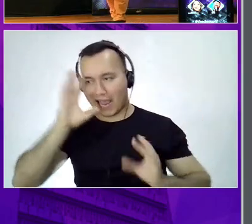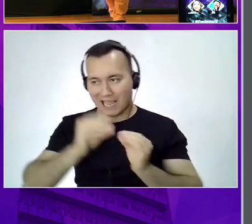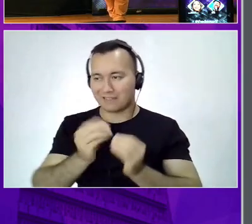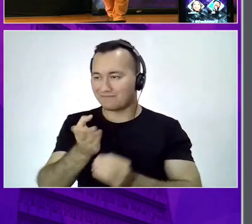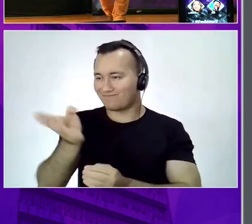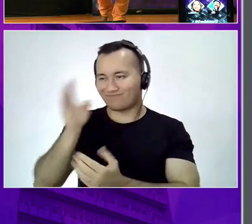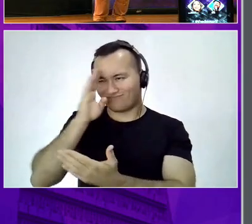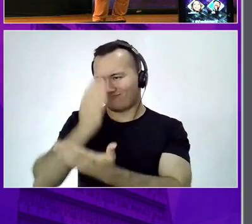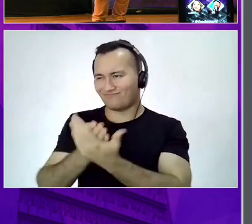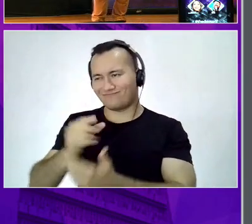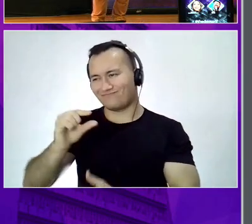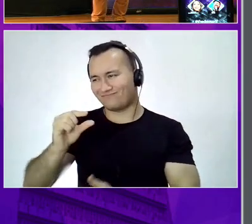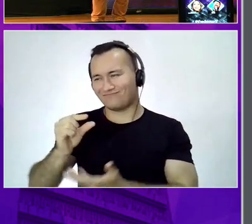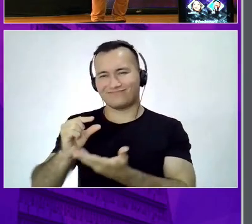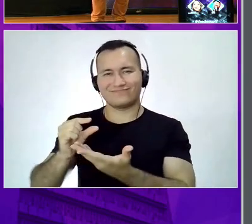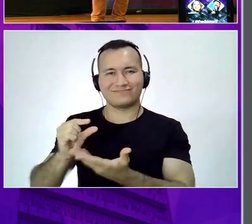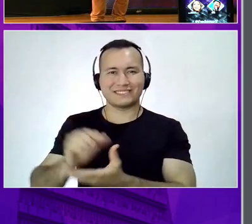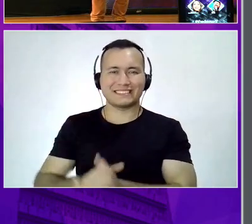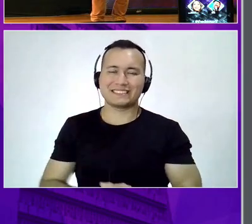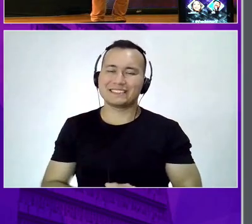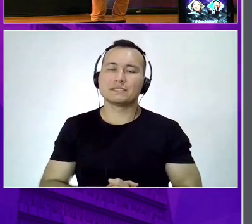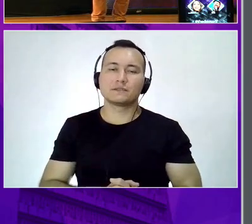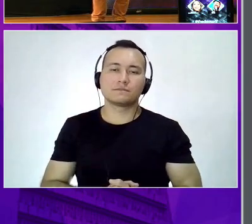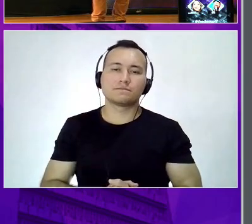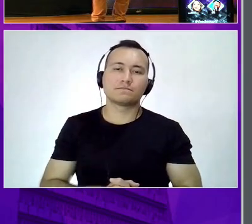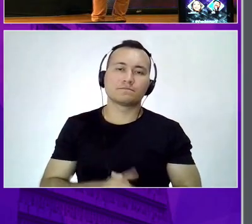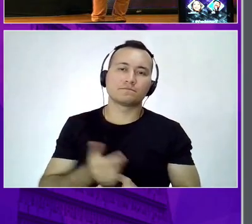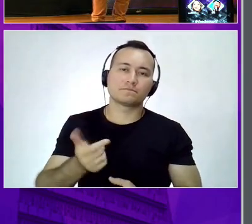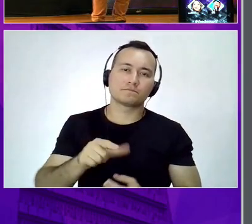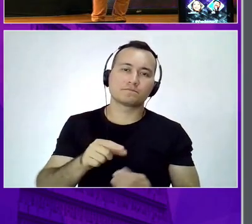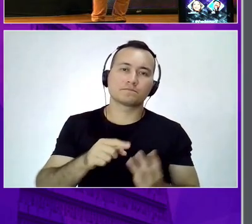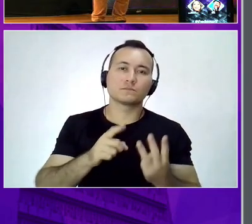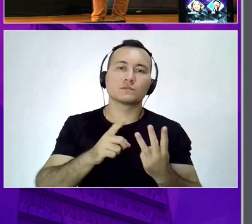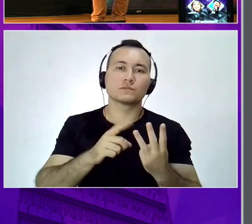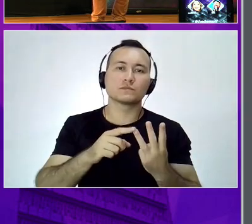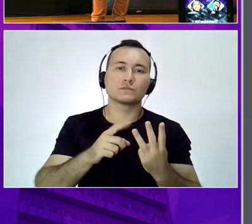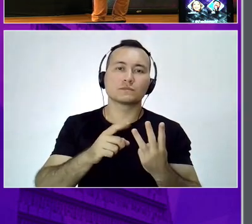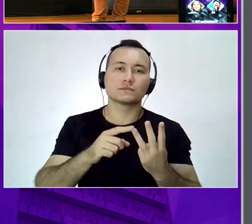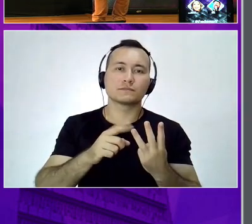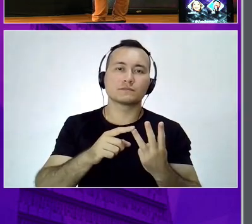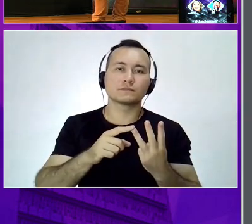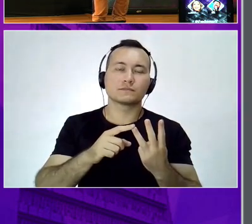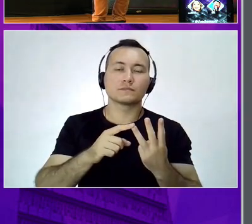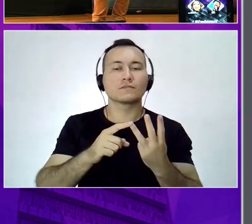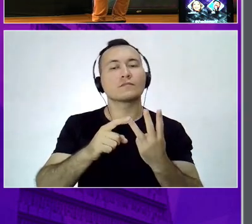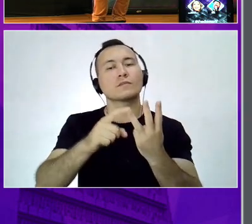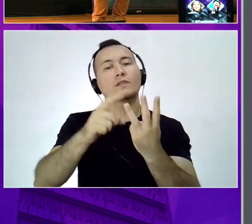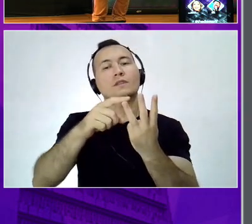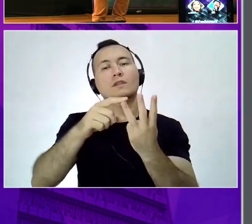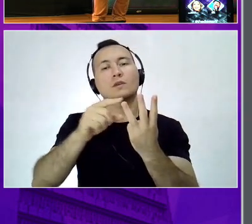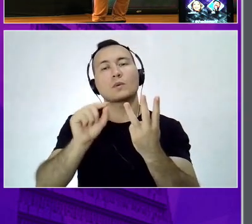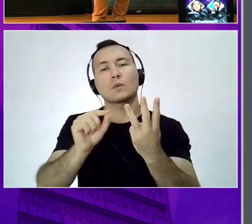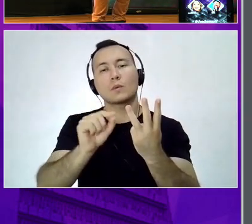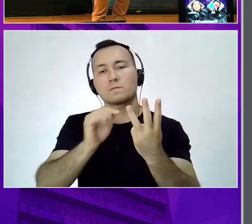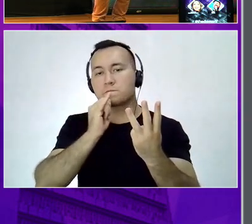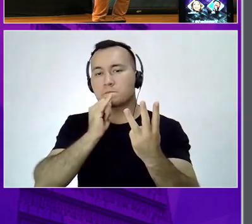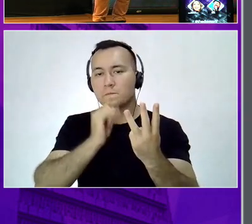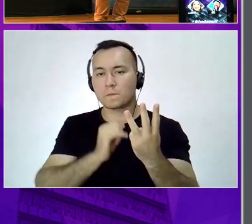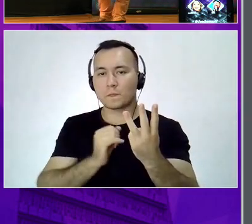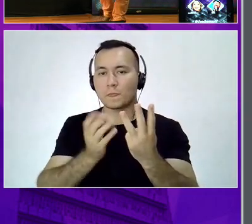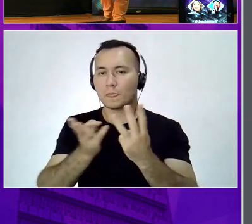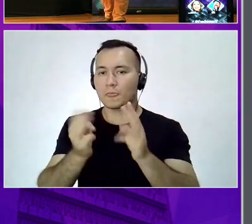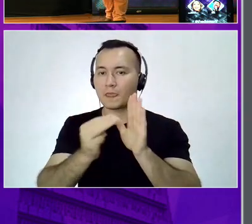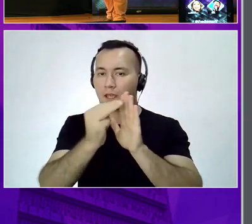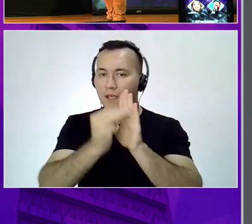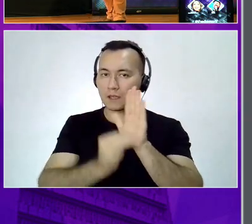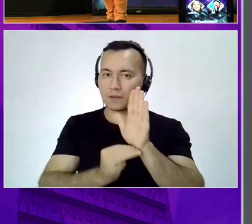coisas de um jeito uniforme, ou seja, processos, métodos, a forma como as pessoas veem o trabalho, né? Se tem